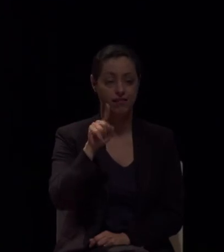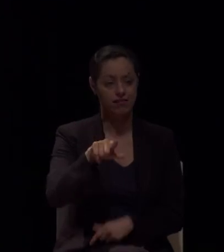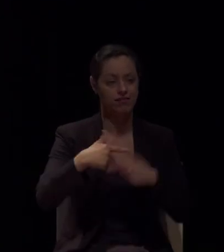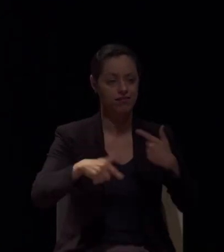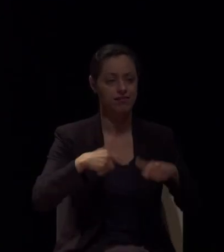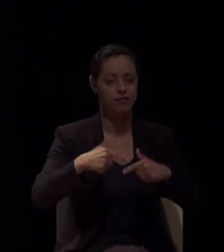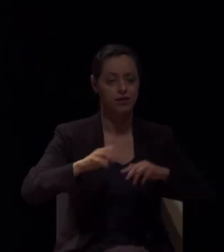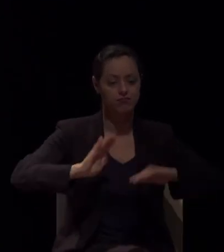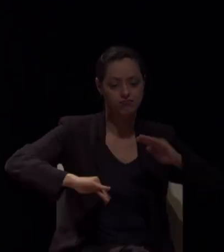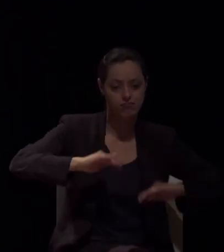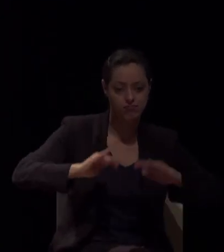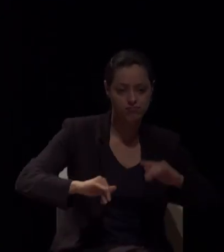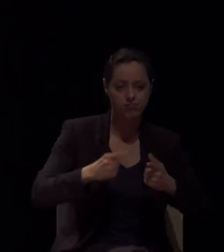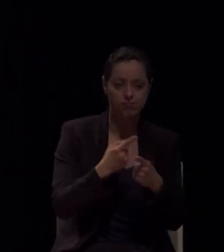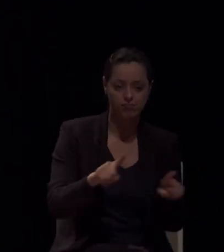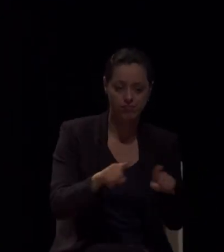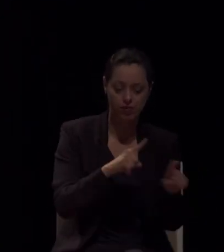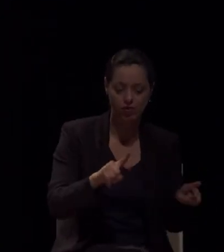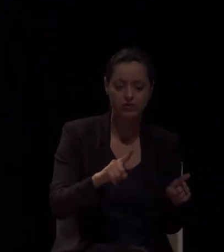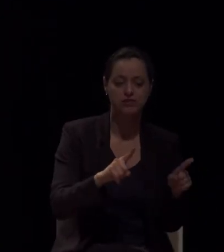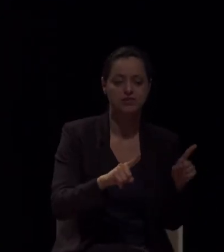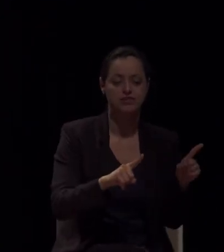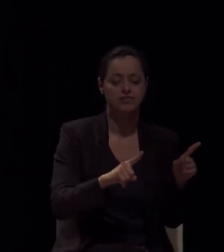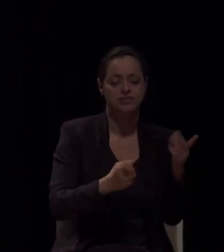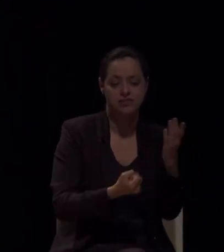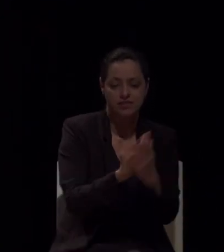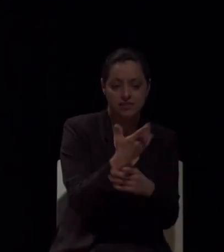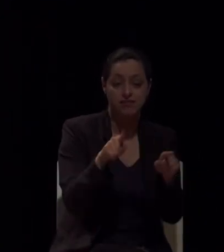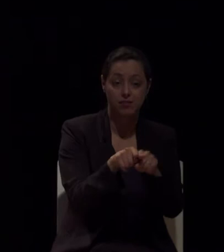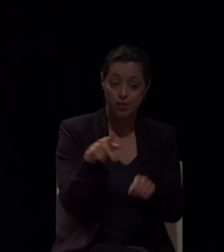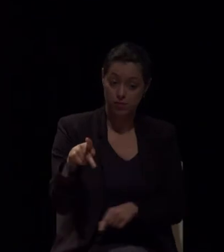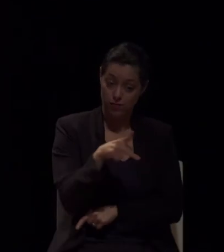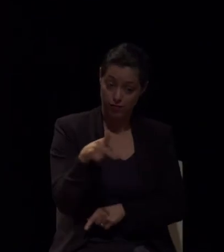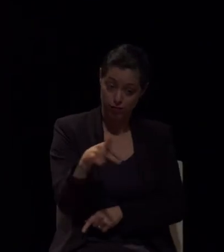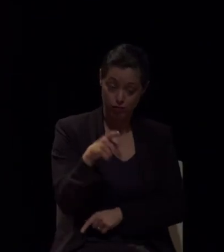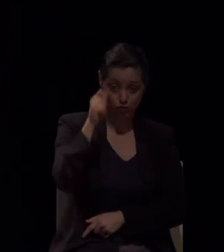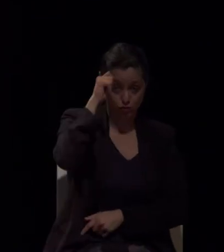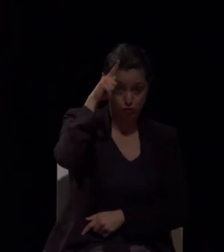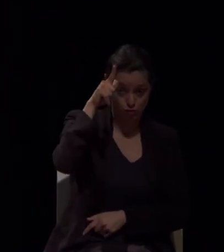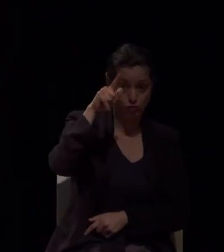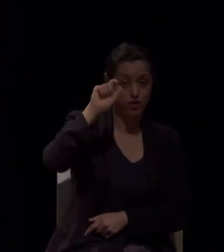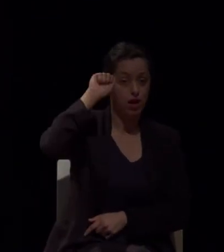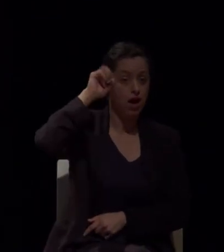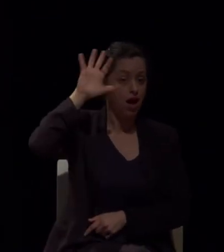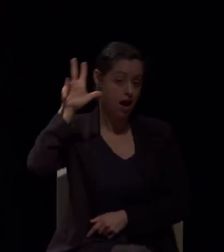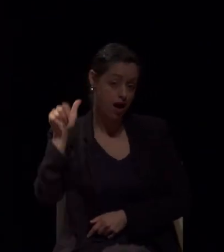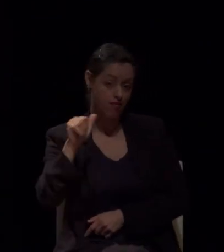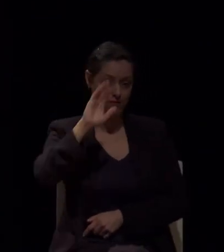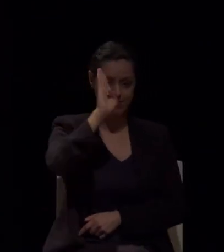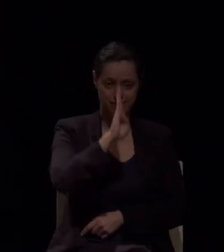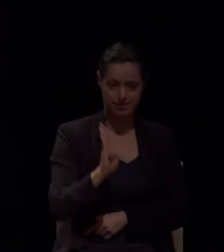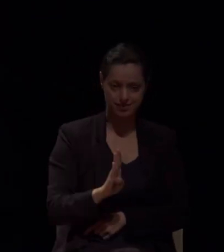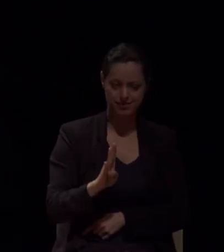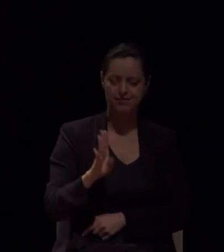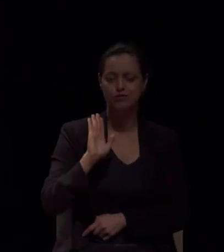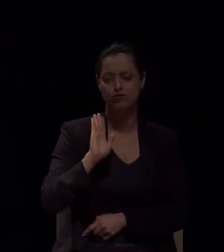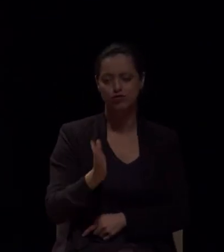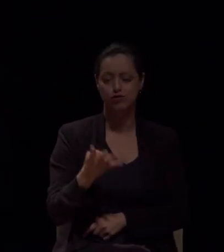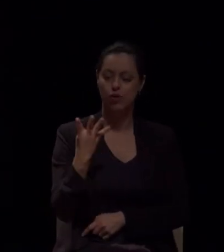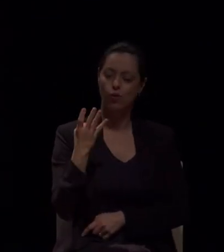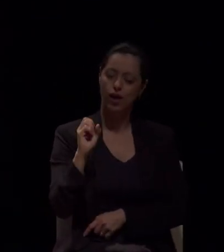cantor popular e professor de cultura afro brasileira em seus 40 anos de profissão